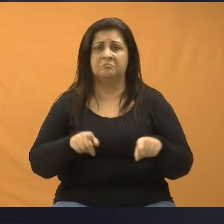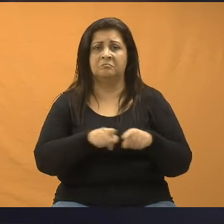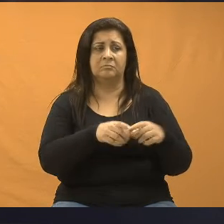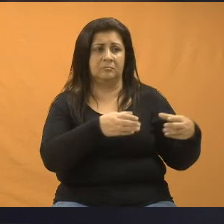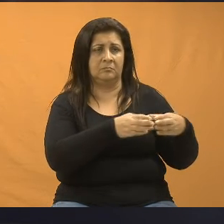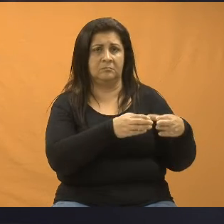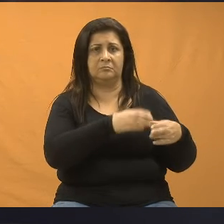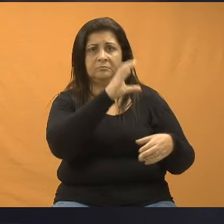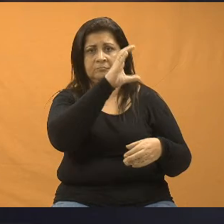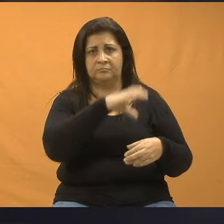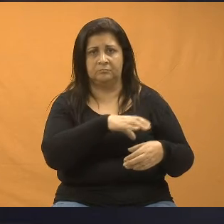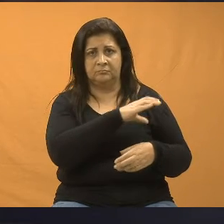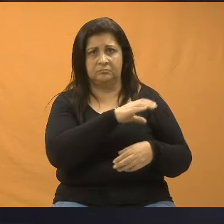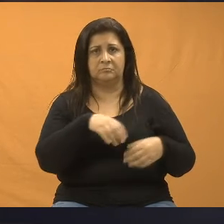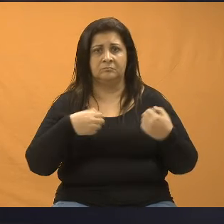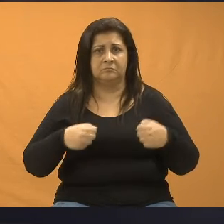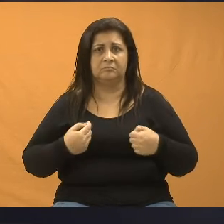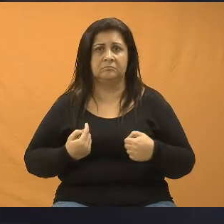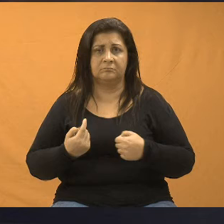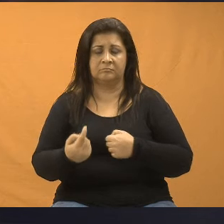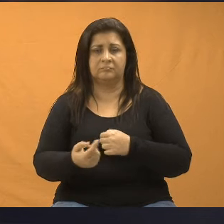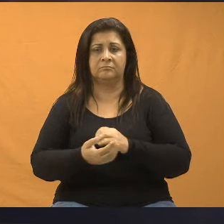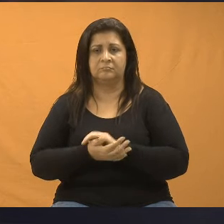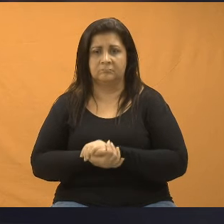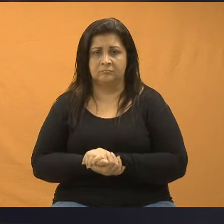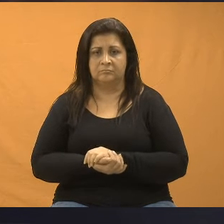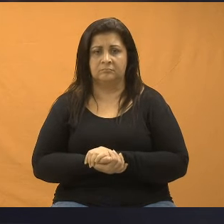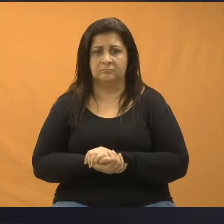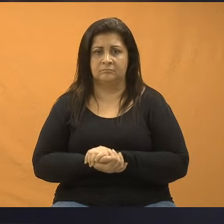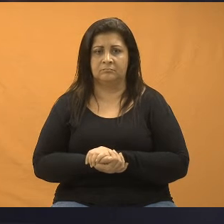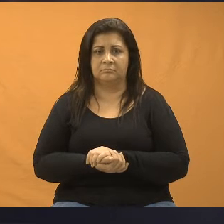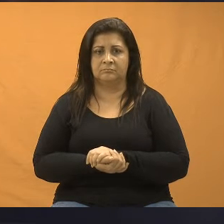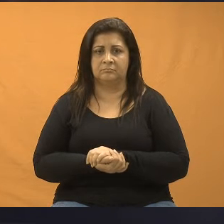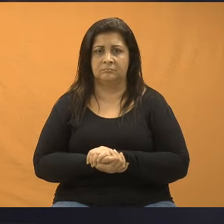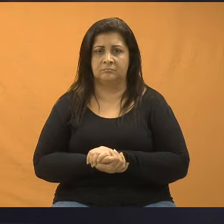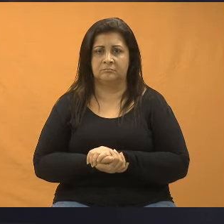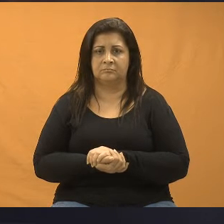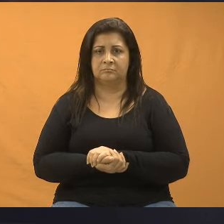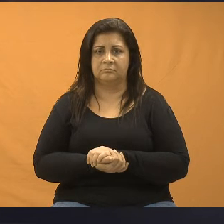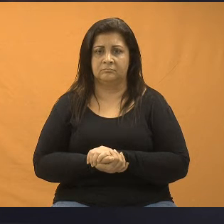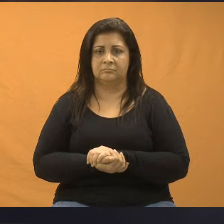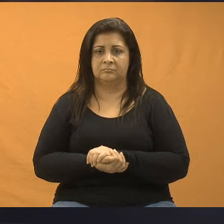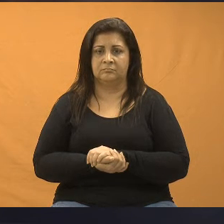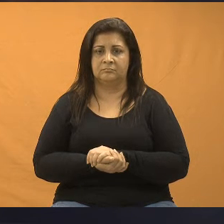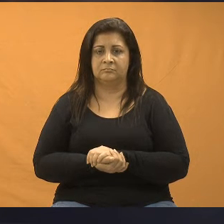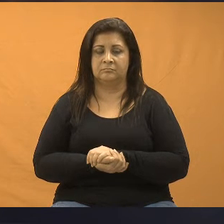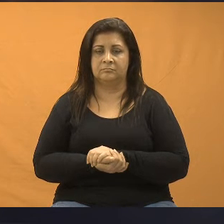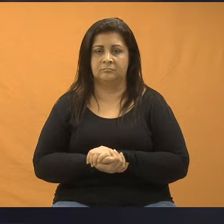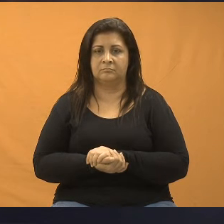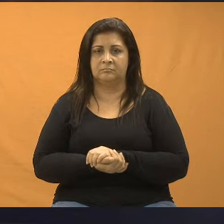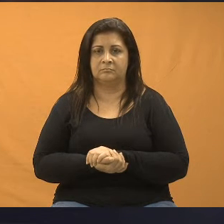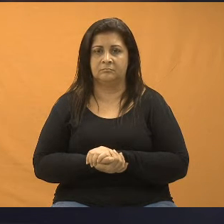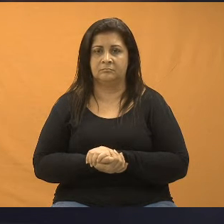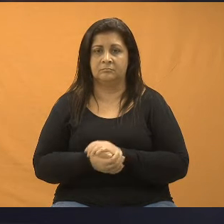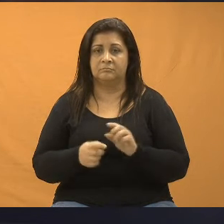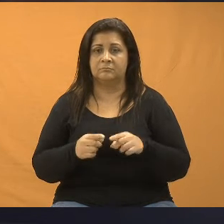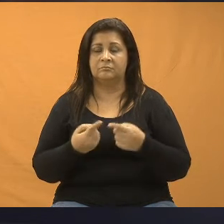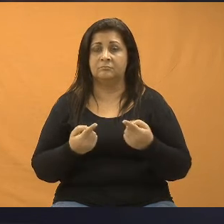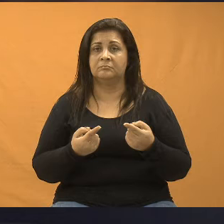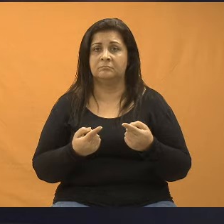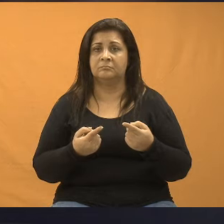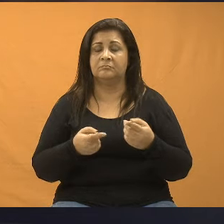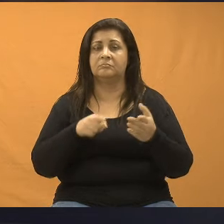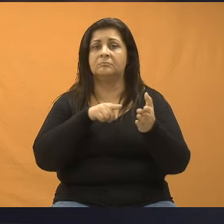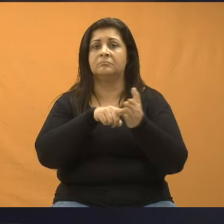falou, deveria estar presente para que possa contribuir mais com essa temática, né? Mas o meu